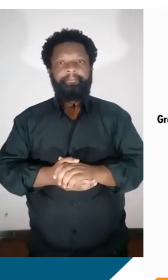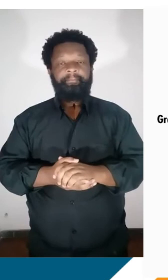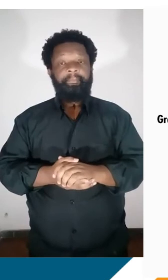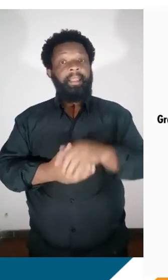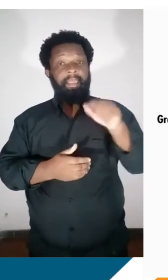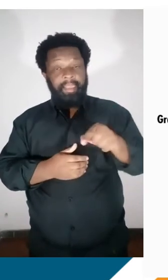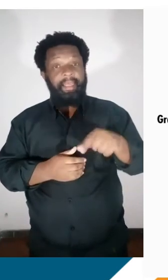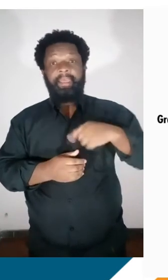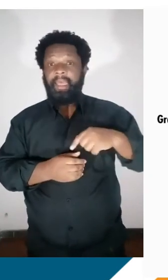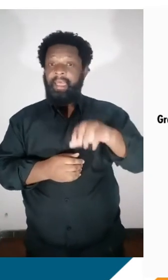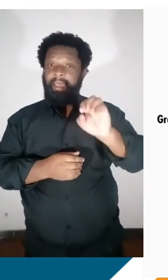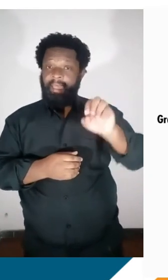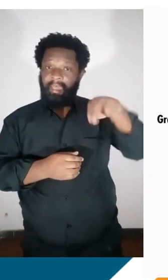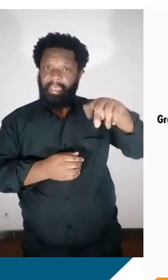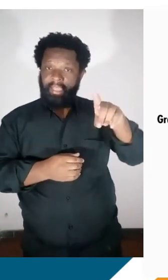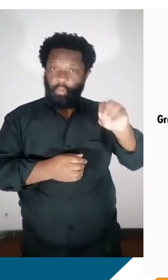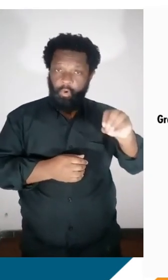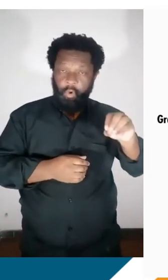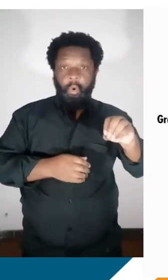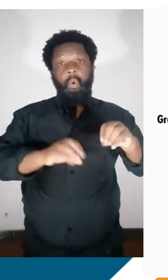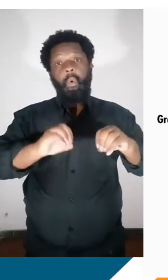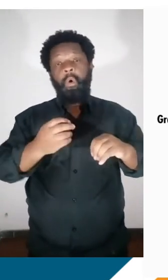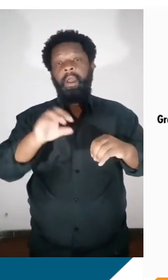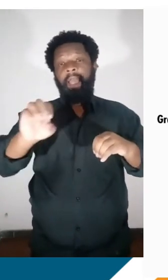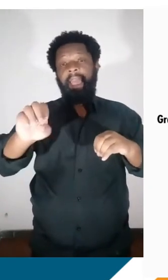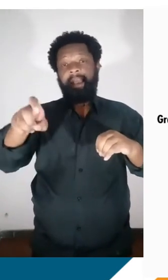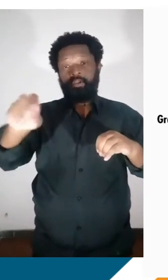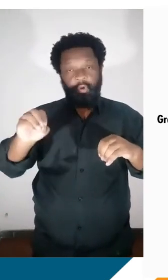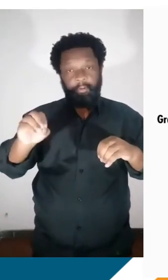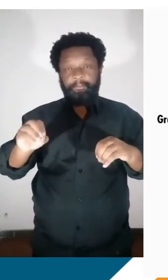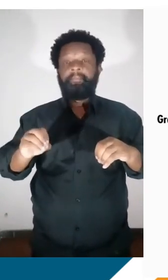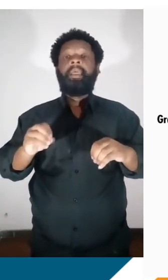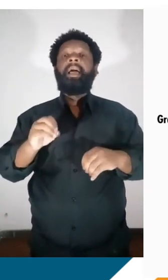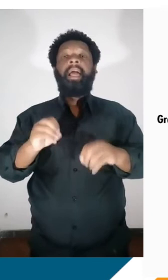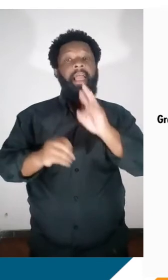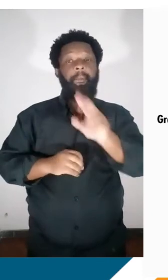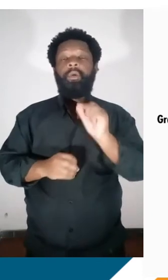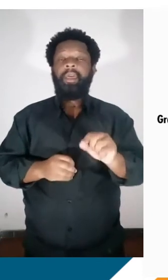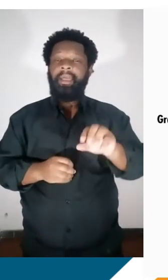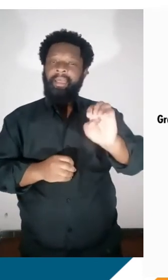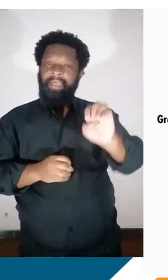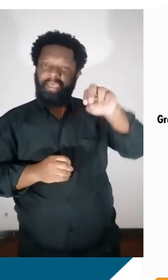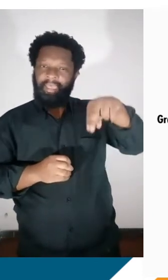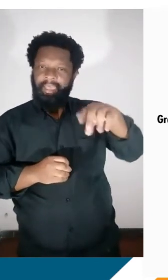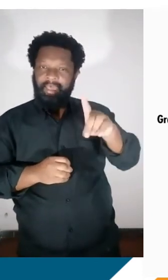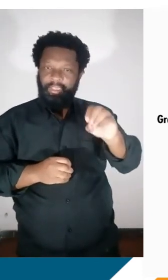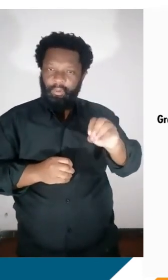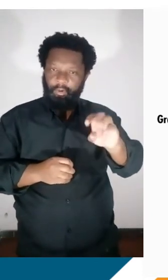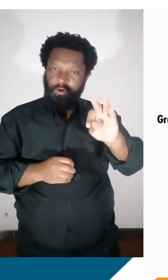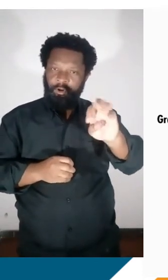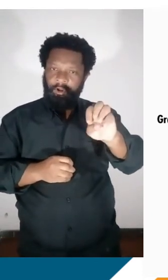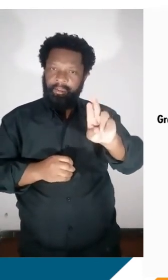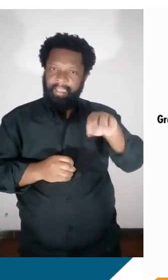E essa reação é endotérmica ou é exotérmica? Ela é endotérmica, porque a reação